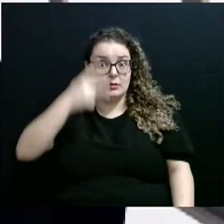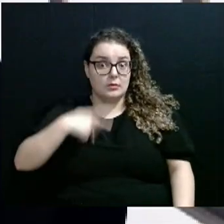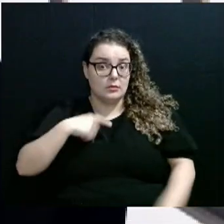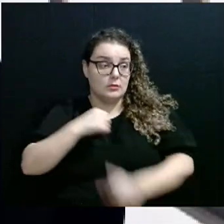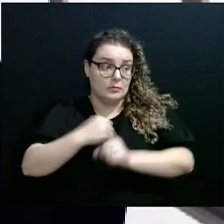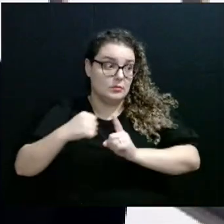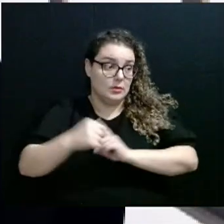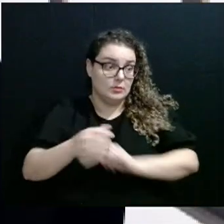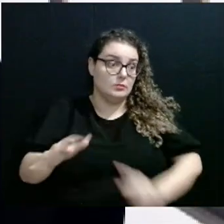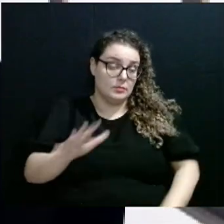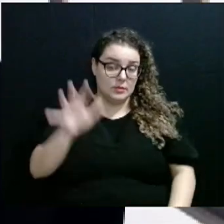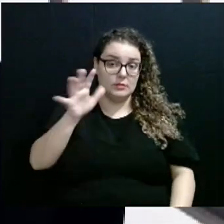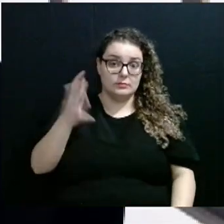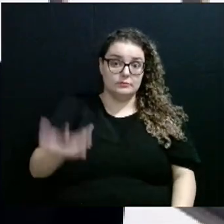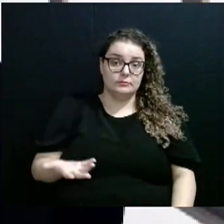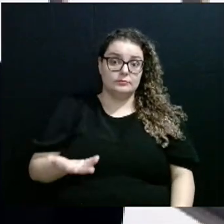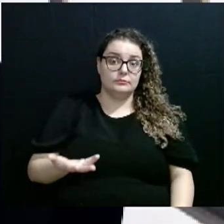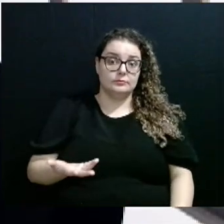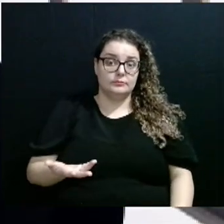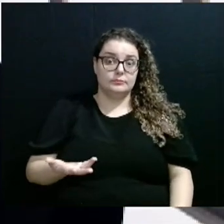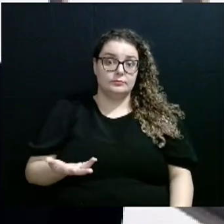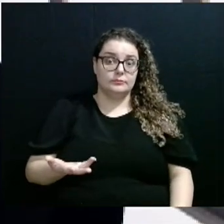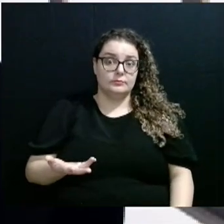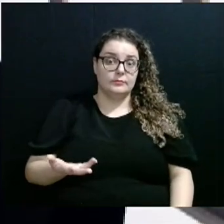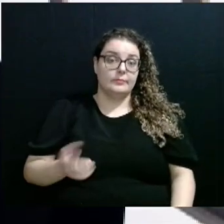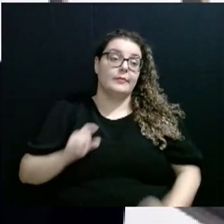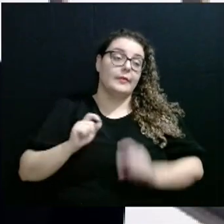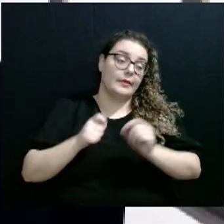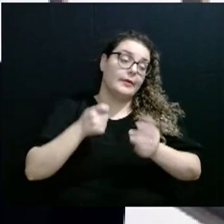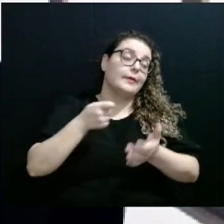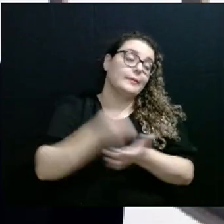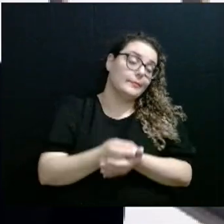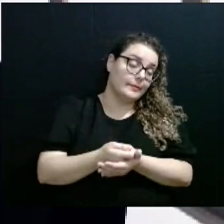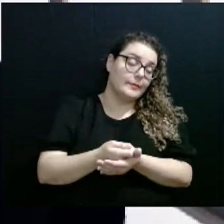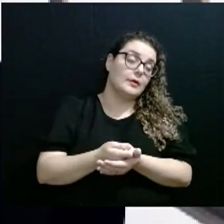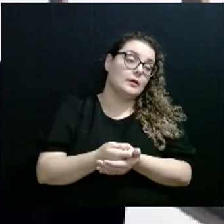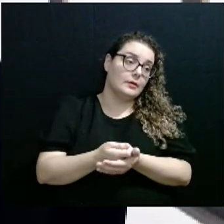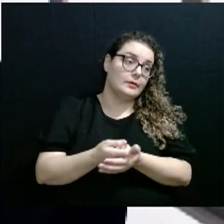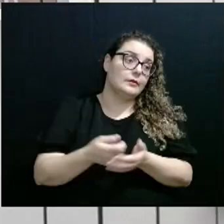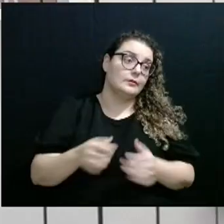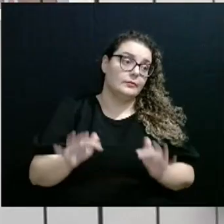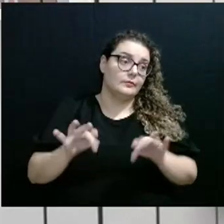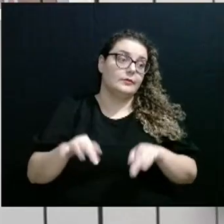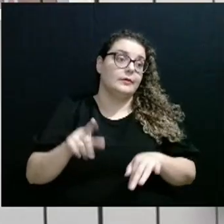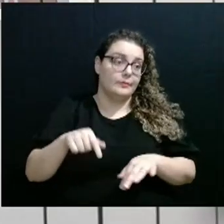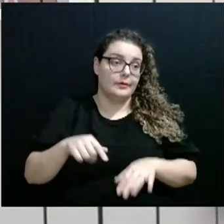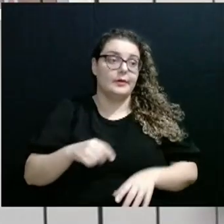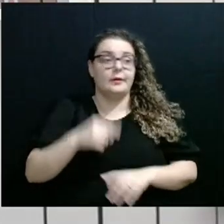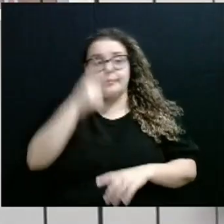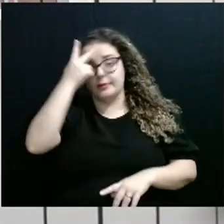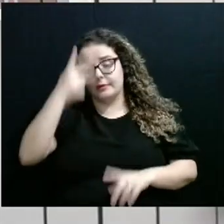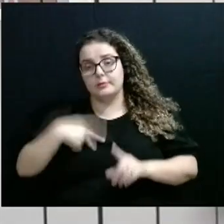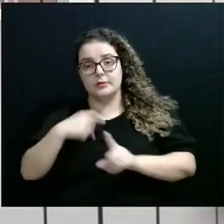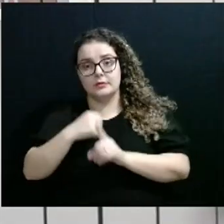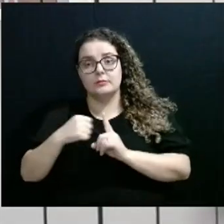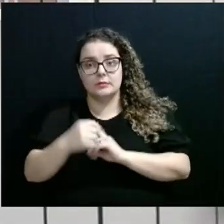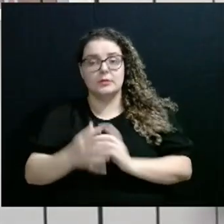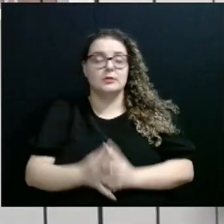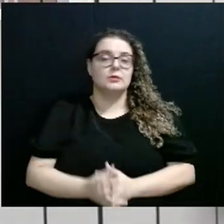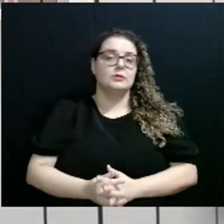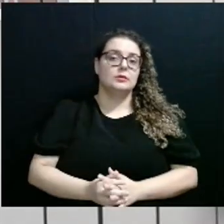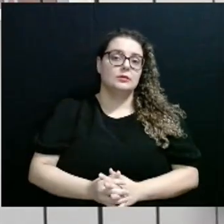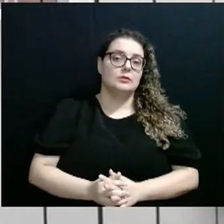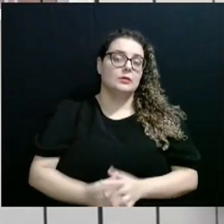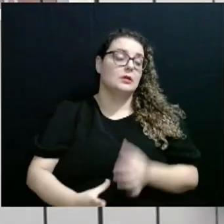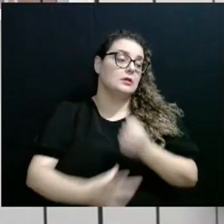que sempre é quem paga a conta no final. Ô Luiz, sobre a questão da segurança jurídica, né? De